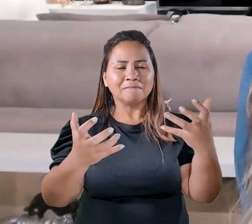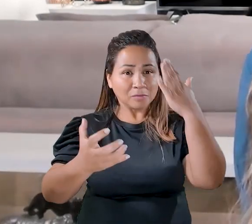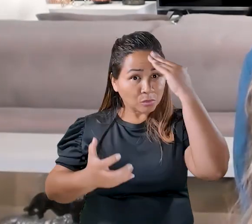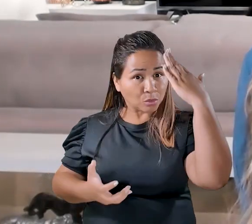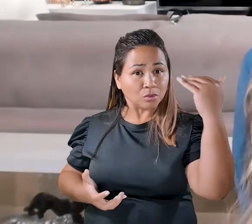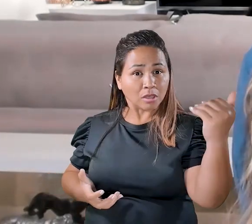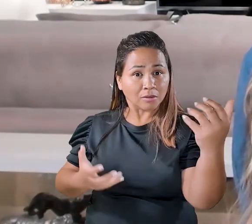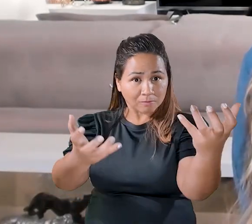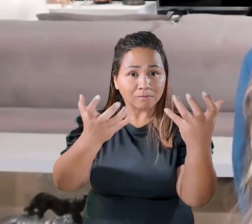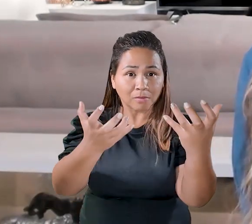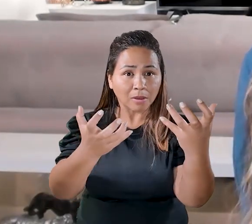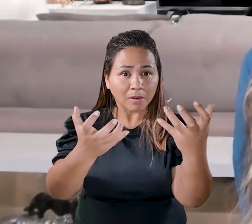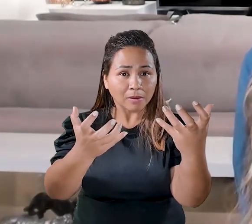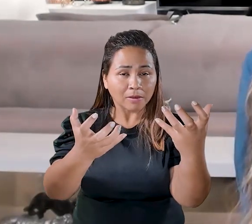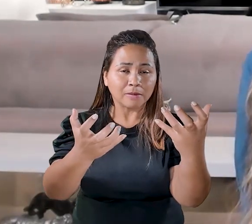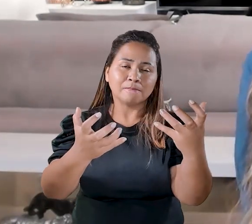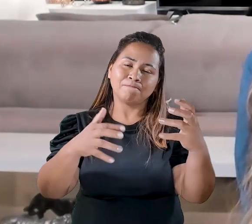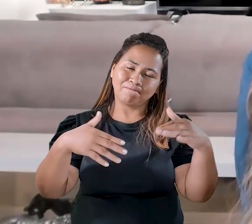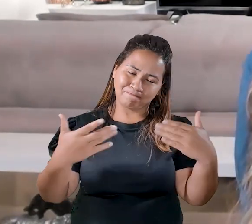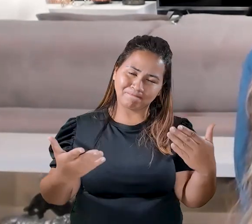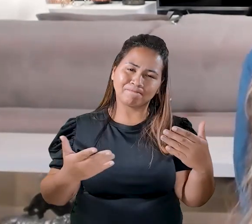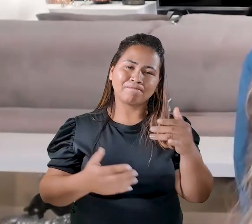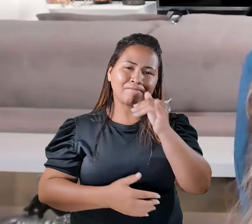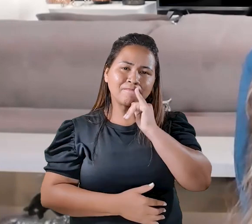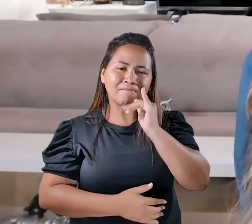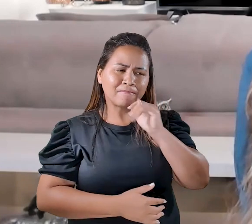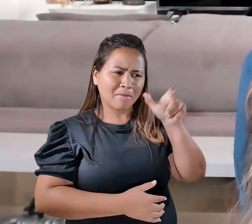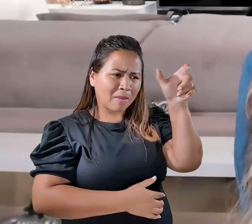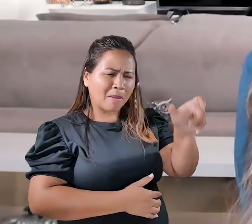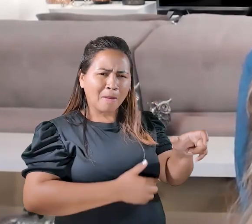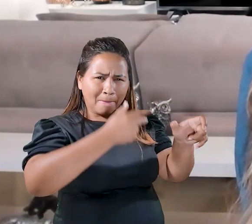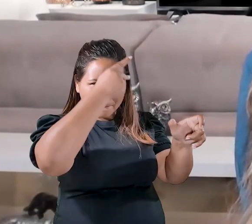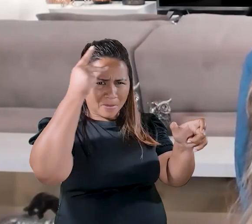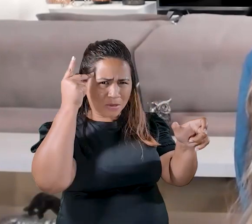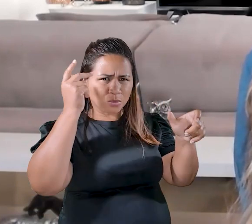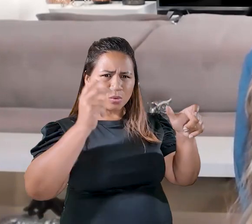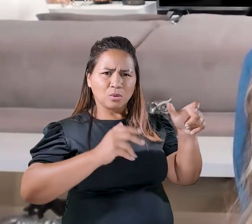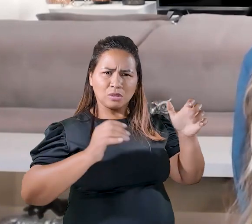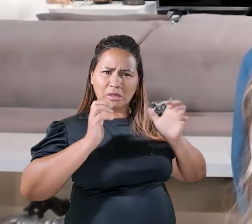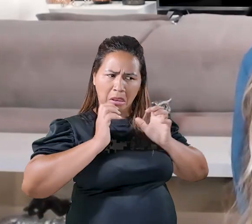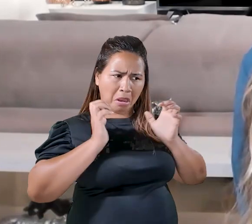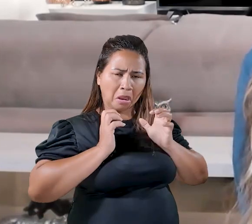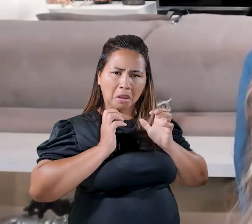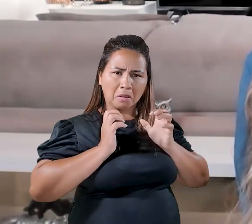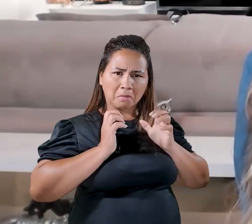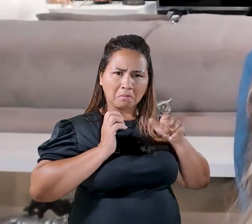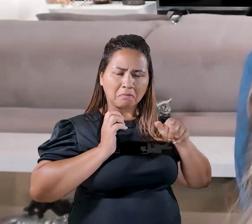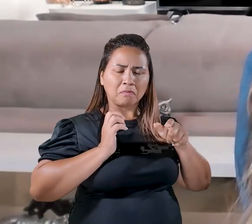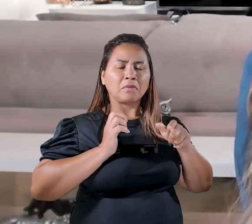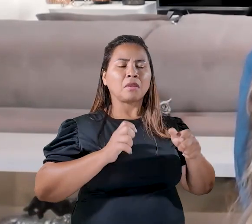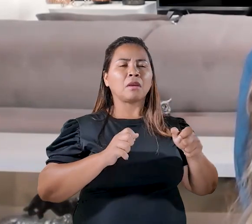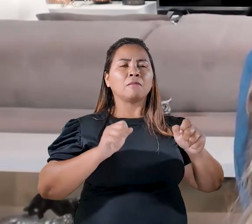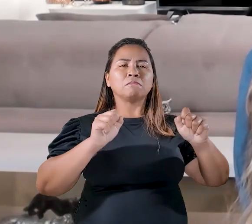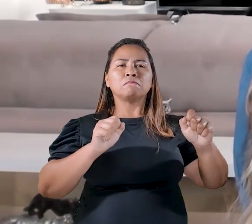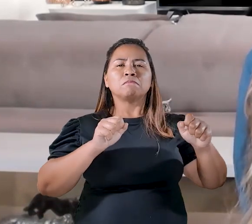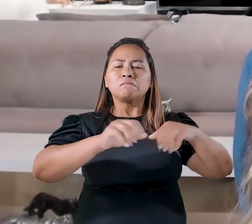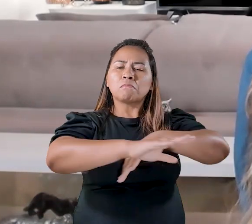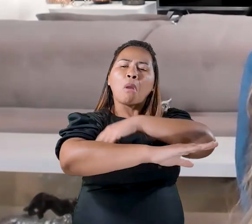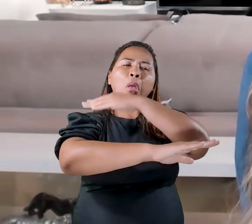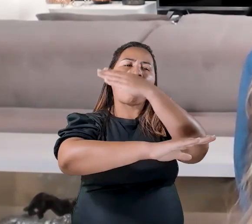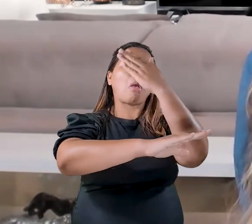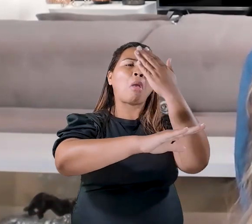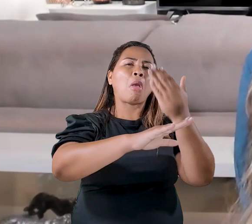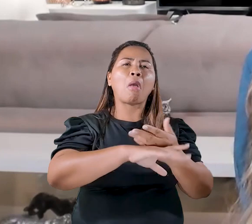sucedido, pessoas ricas não assistem televisão. Pessoas milionárias